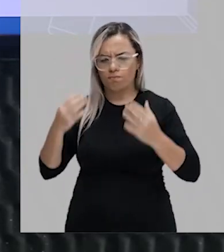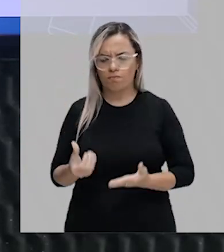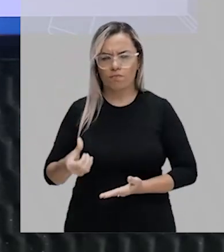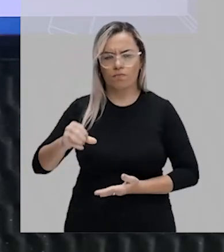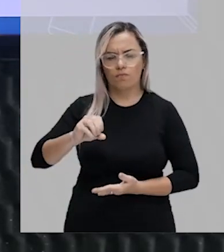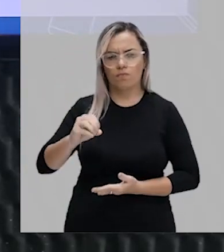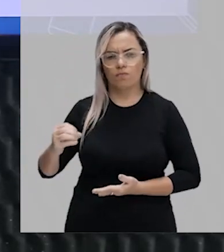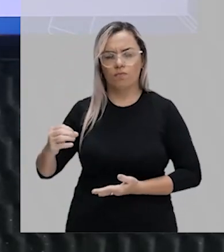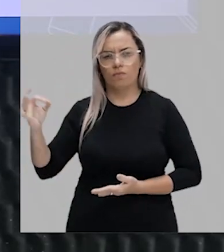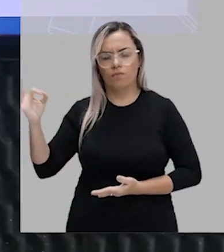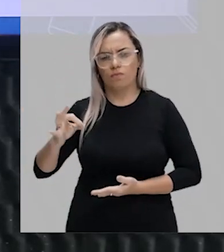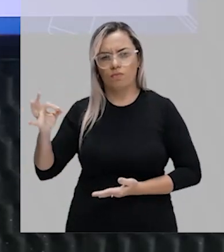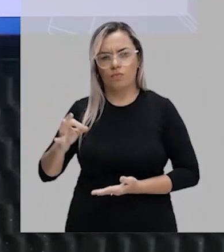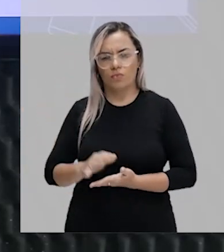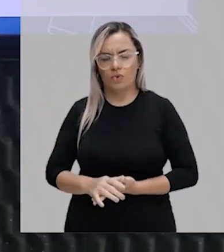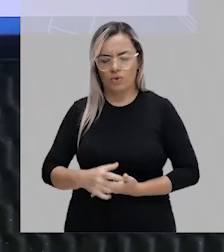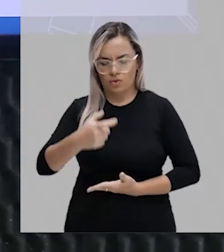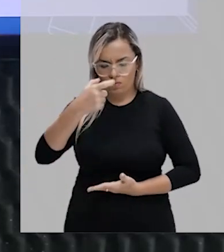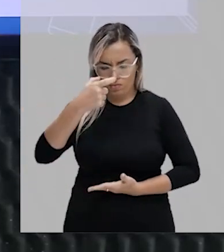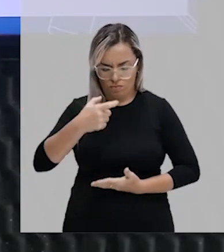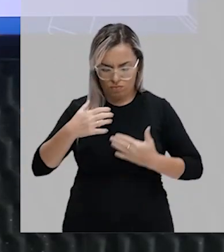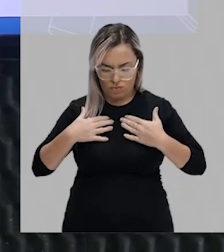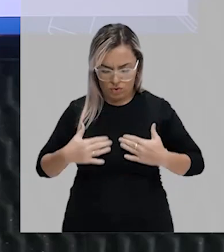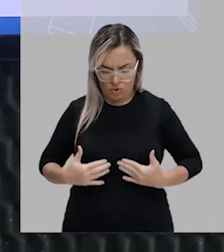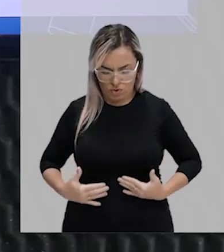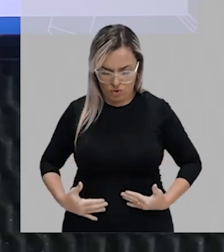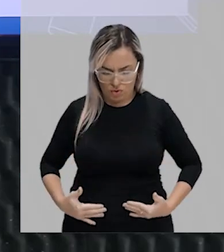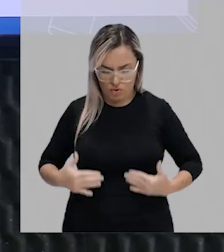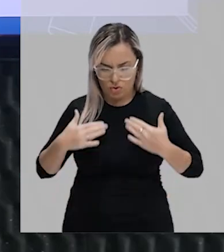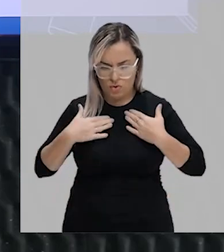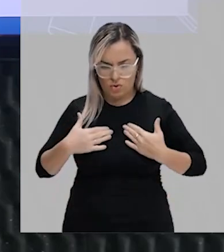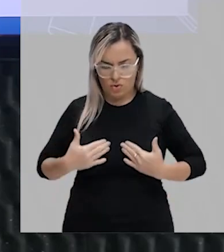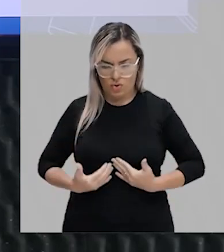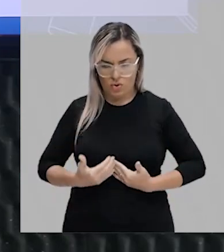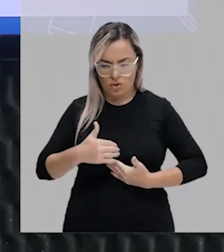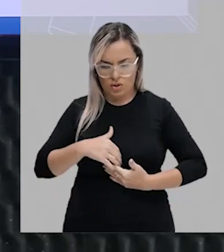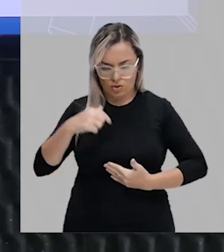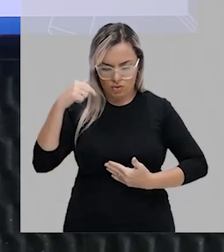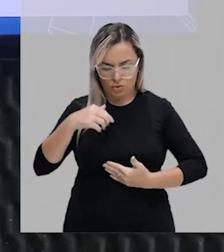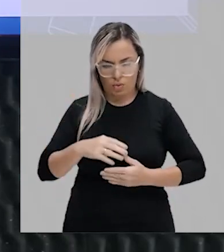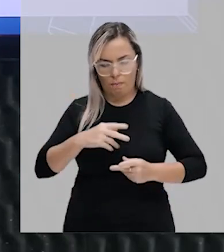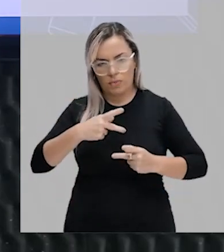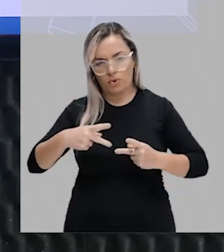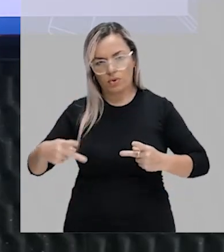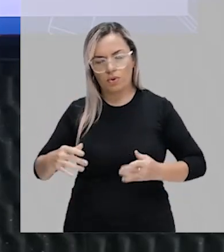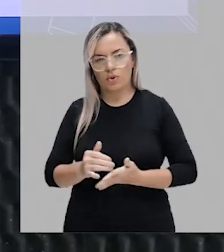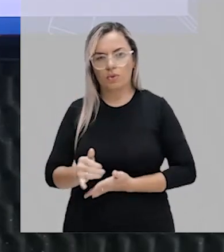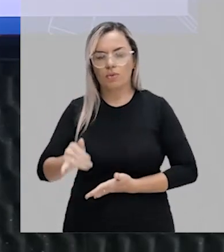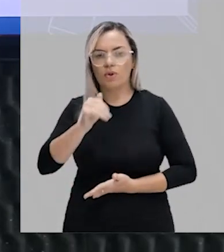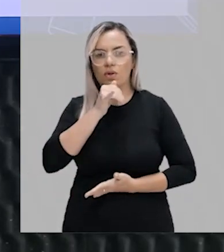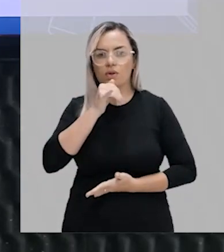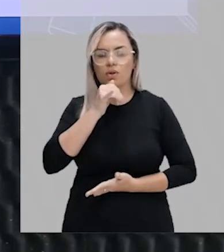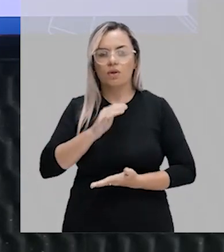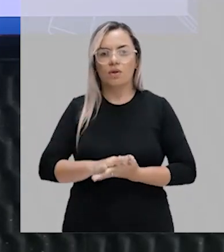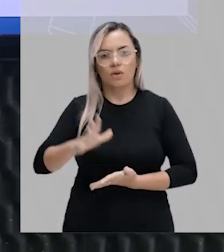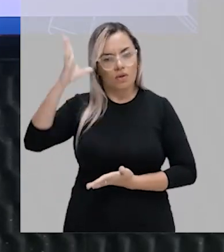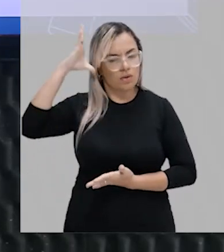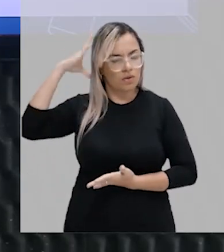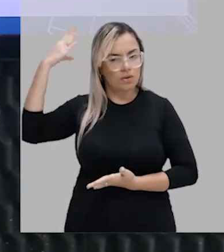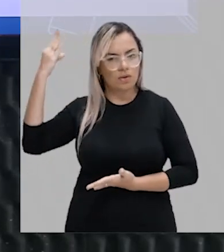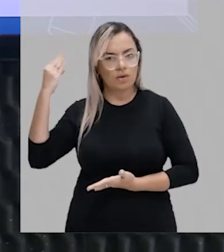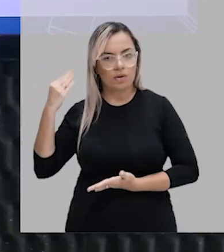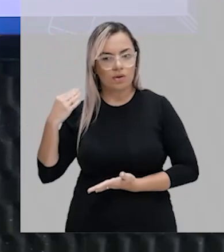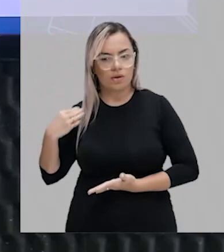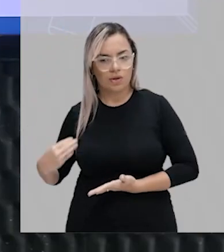90% do que você é feito é feito de proteína. Por exemplo, o cabelo. O seu cabelo é